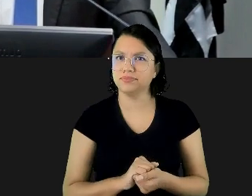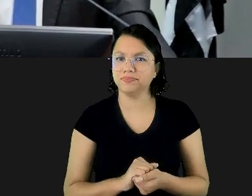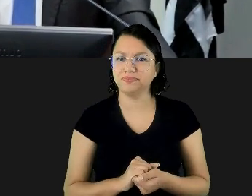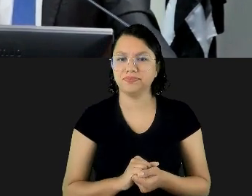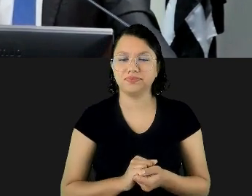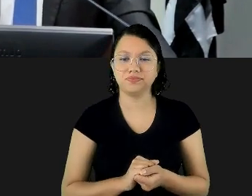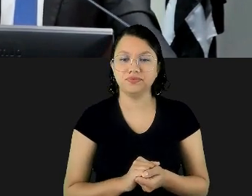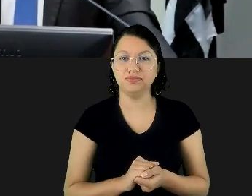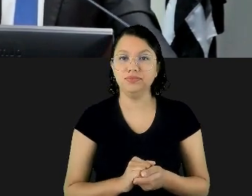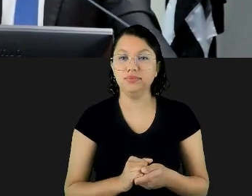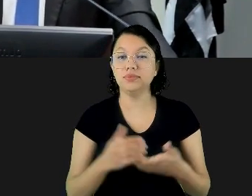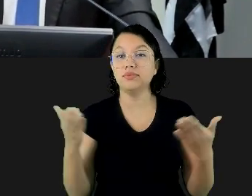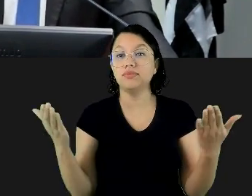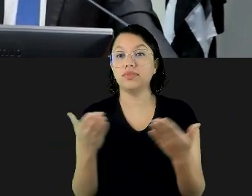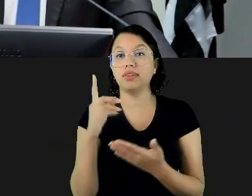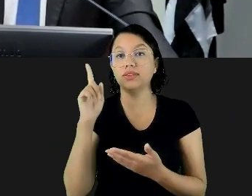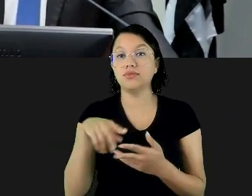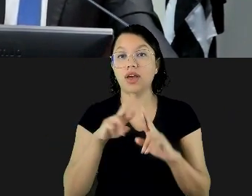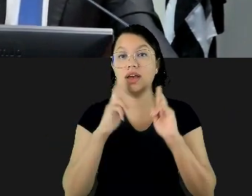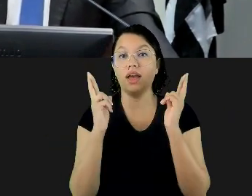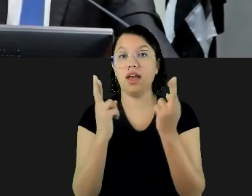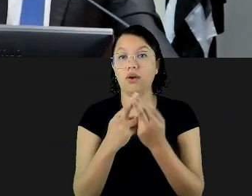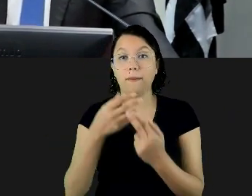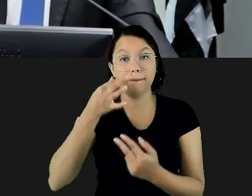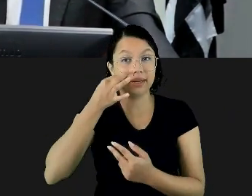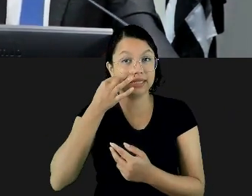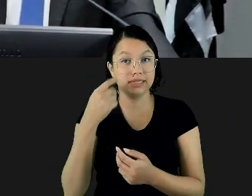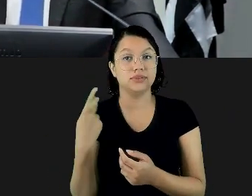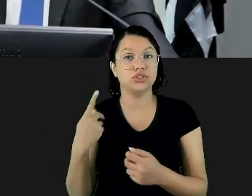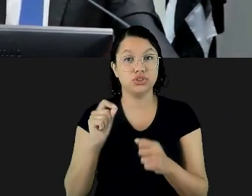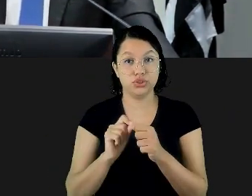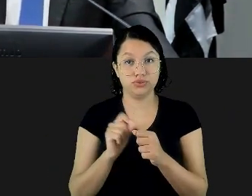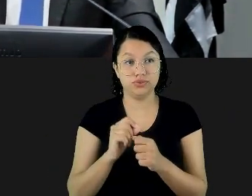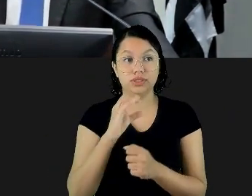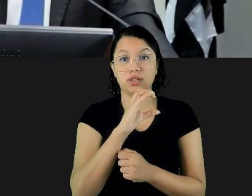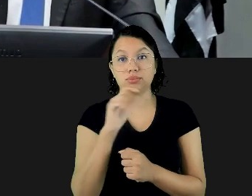Essa foi a reunião presencial que a gente fez em Campo Grande,